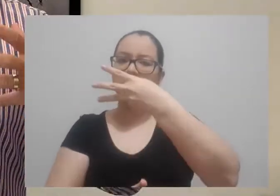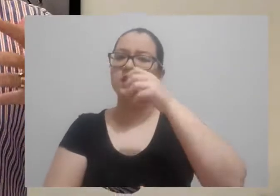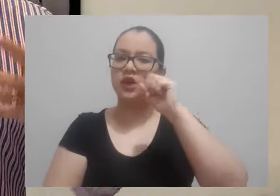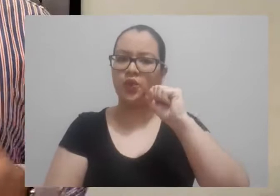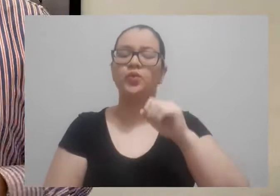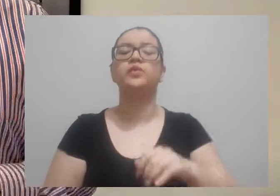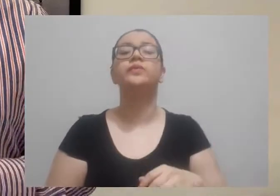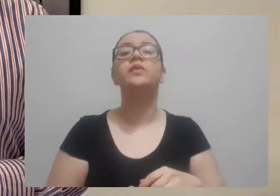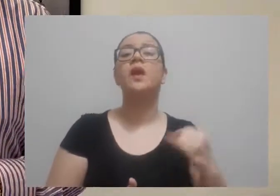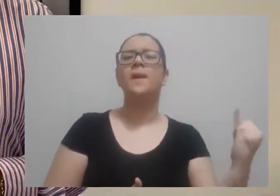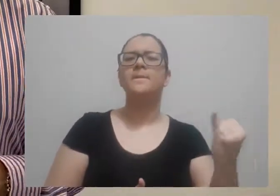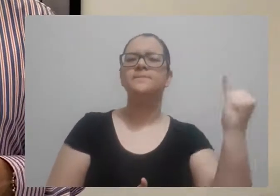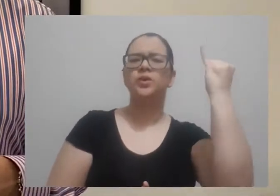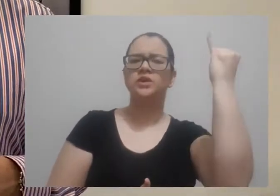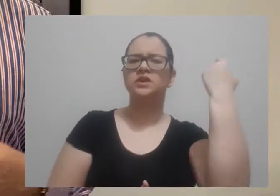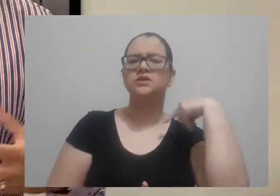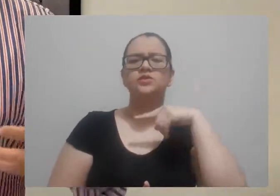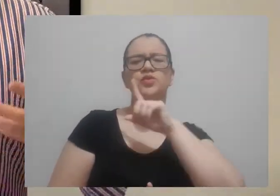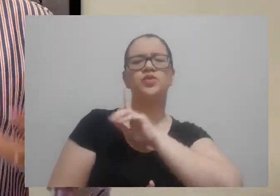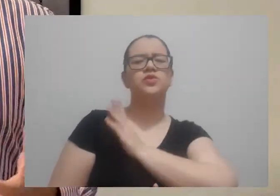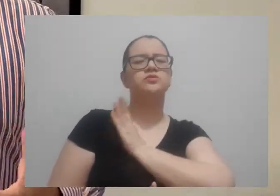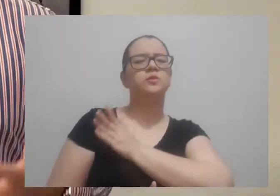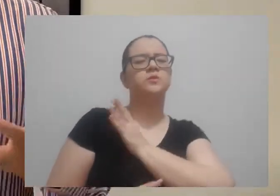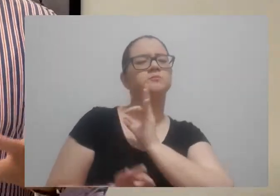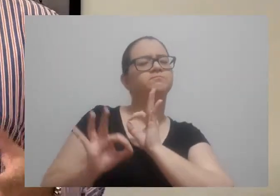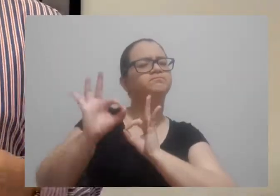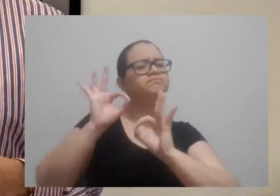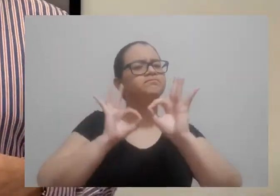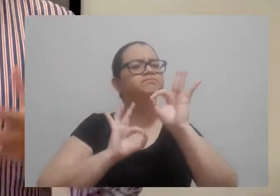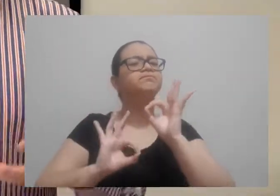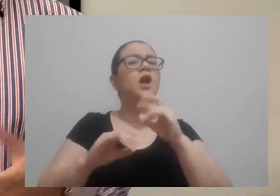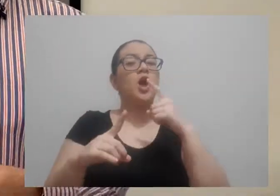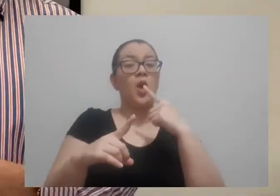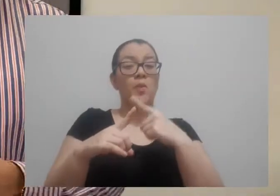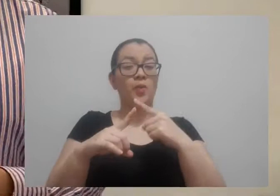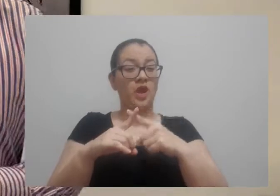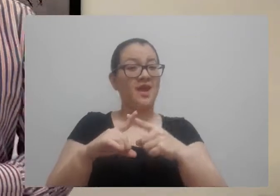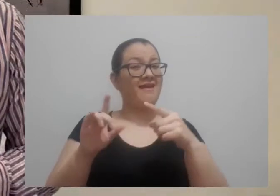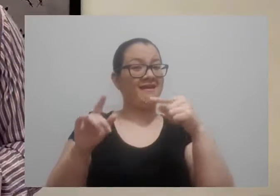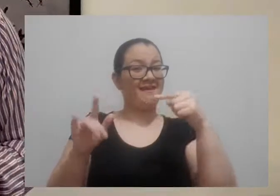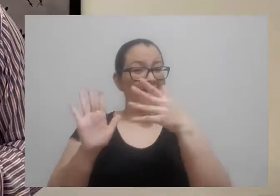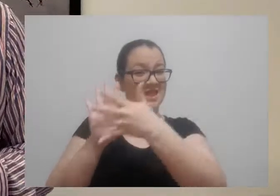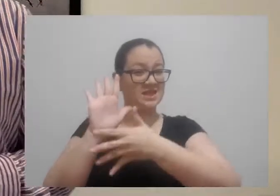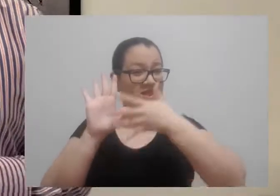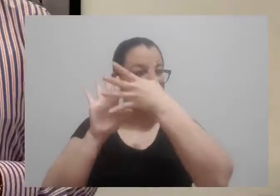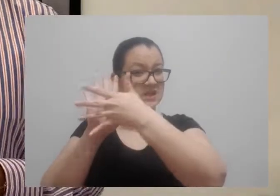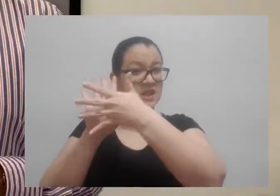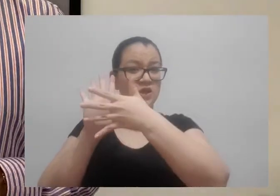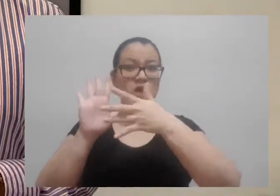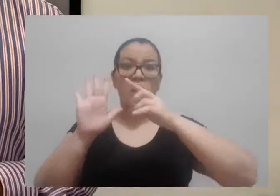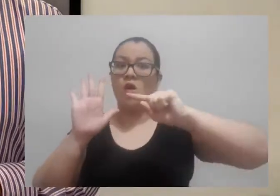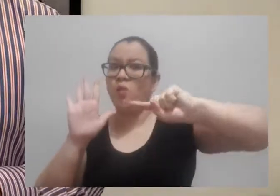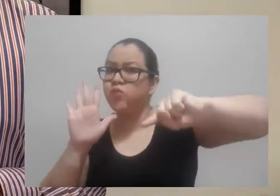preparemos o nosso coração, porque o desafio desse estudo, dessa mensagem,